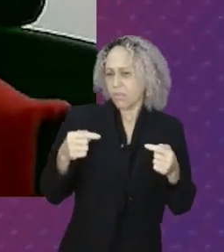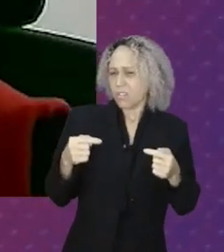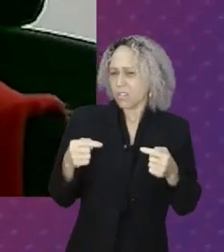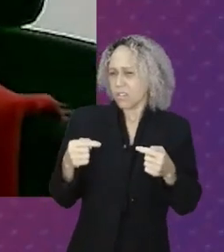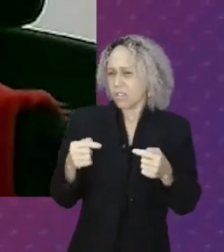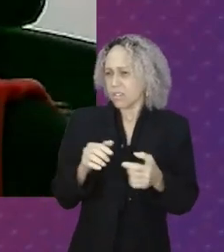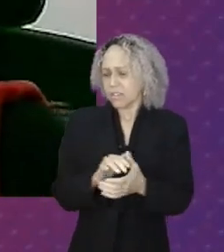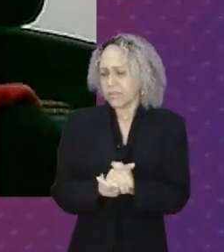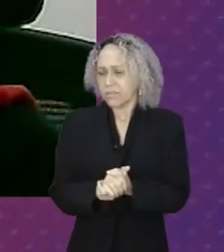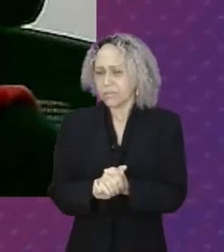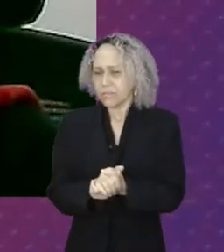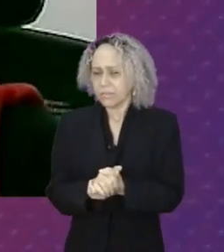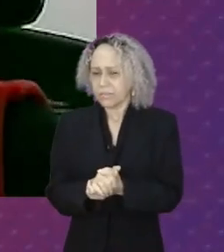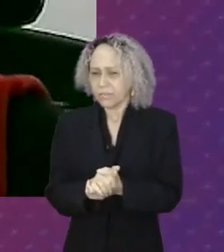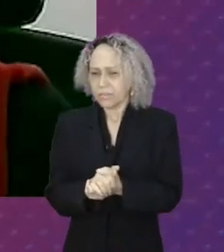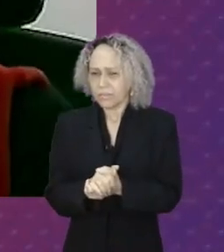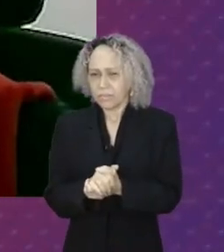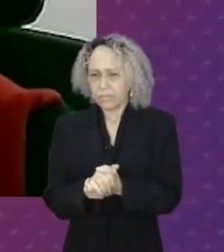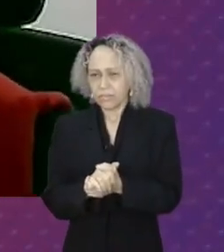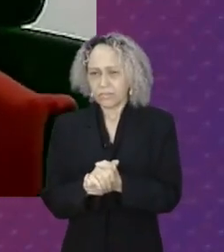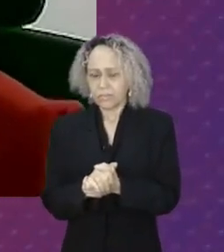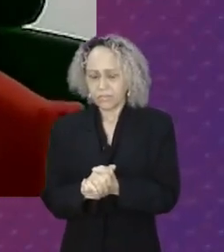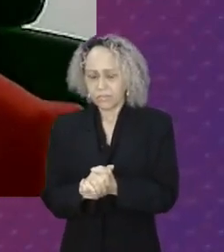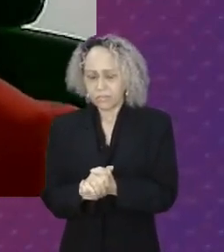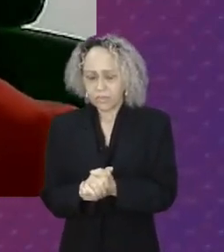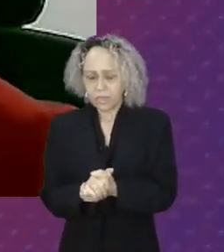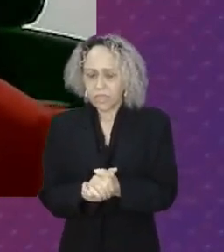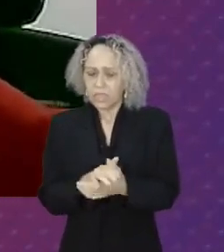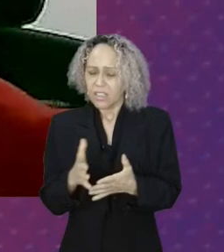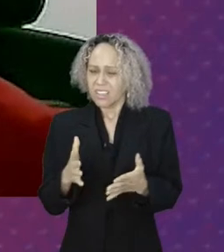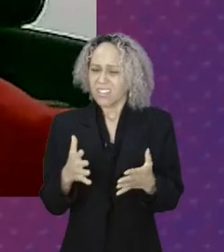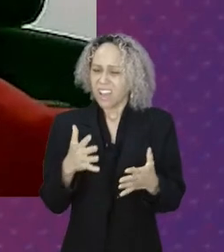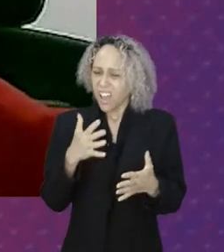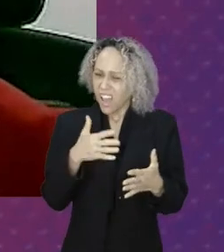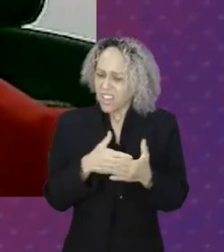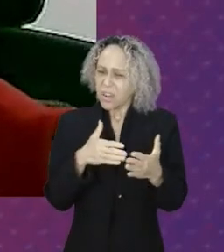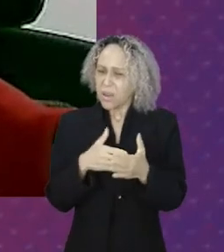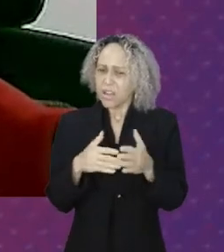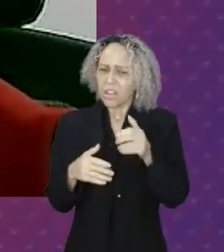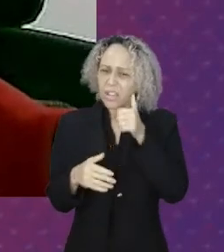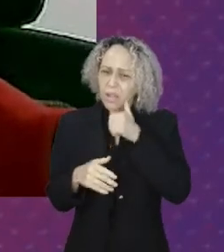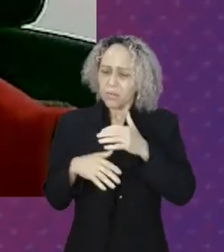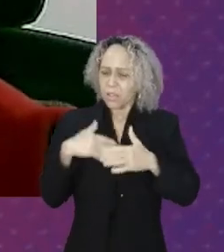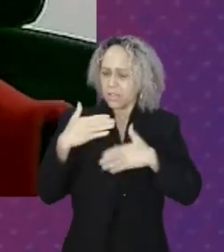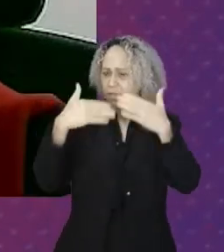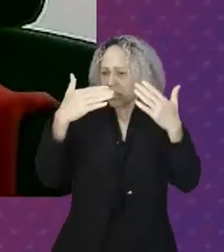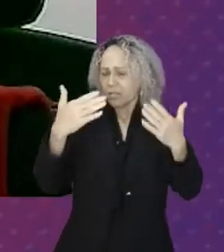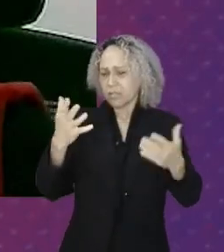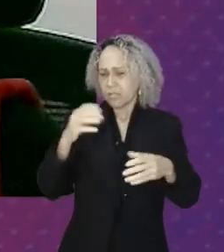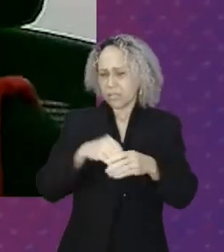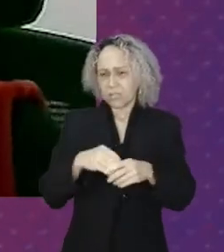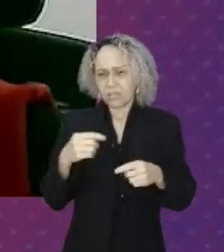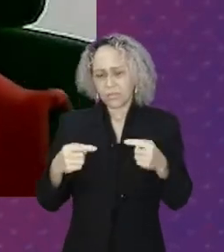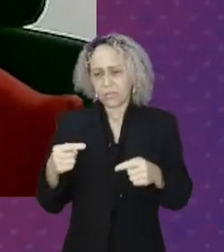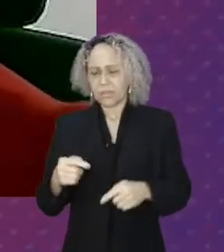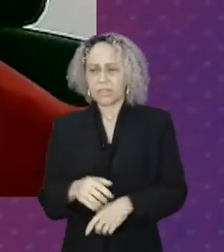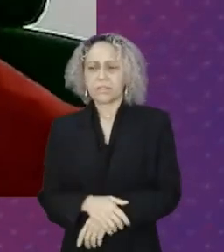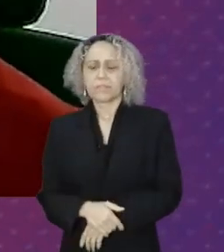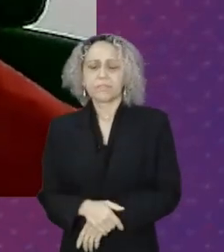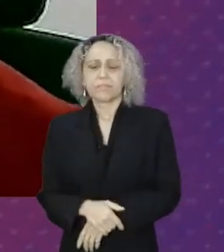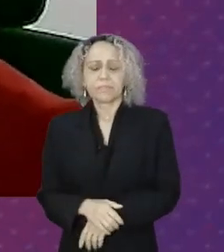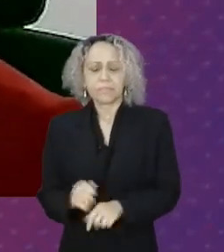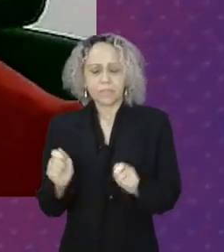ferindo também o direito ao crescimento da mulher dentro da política. E isso pode